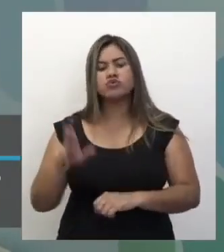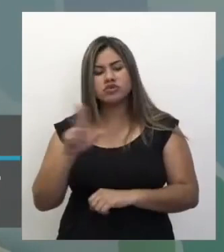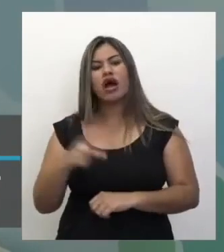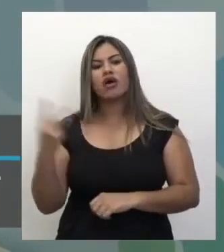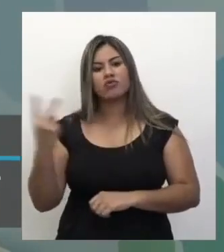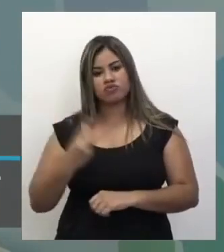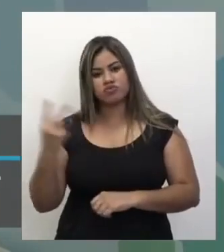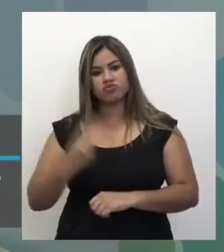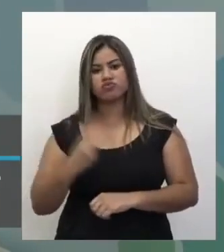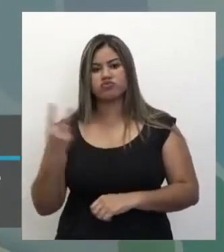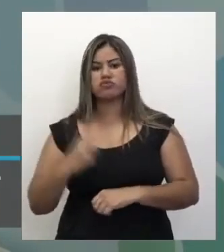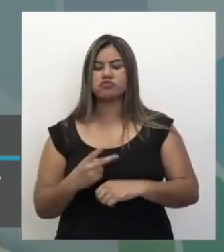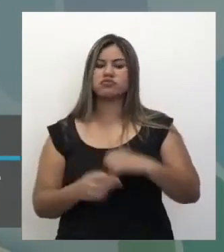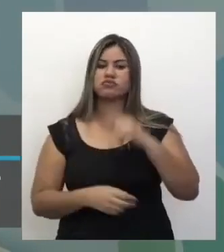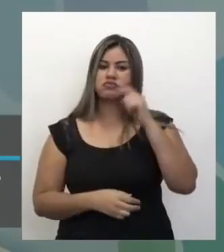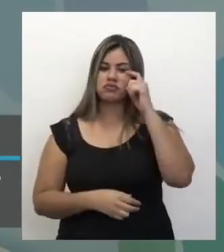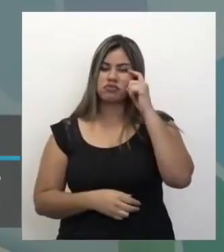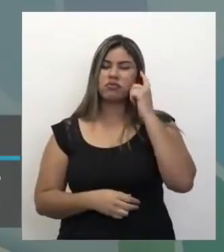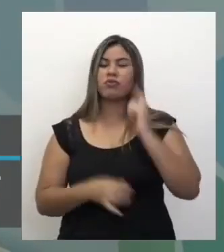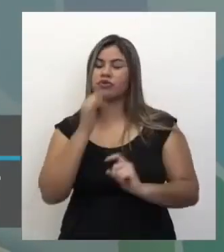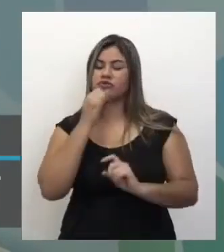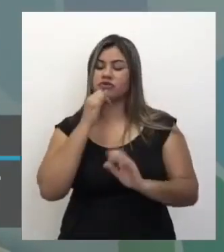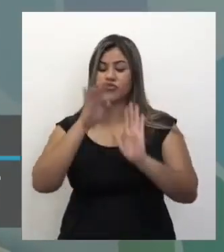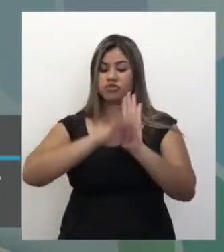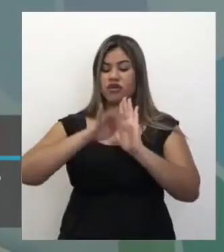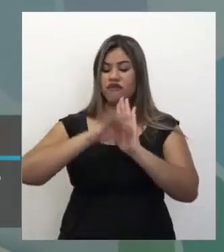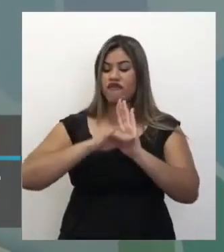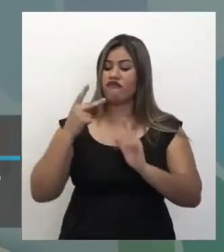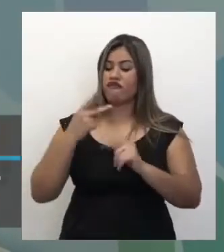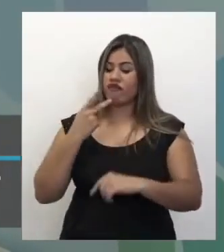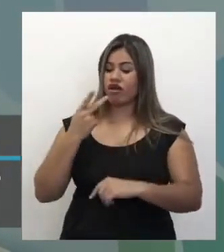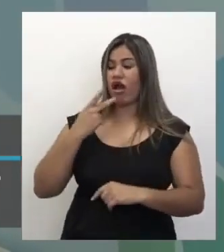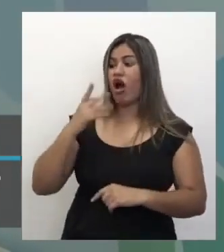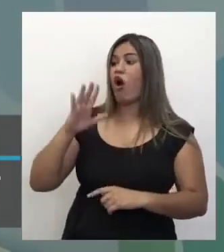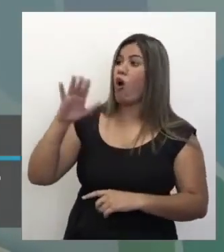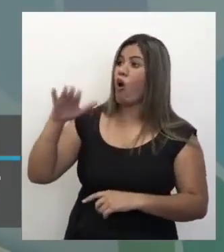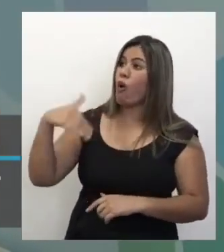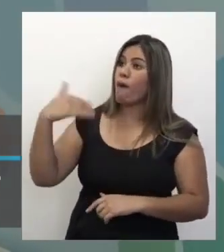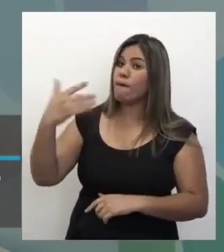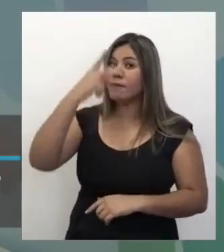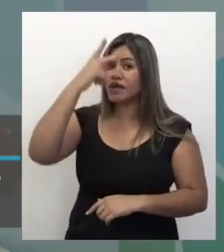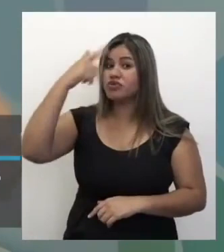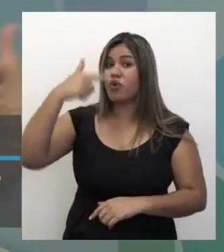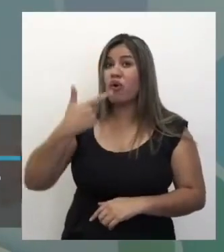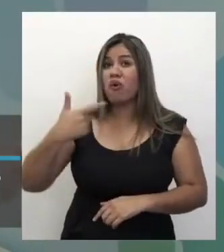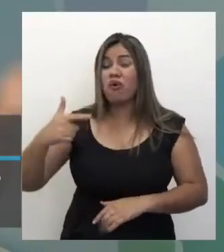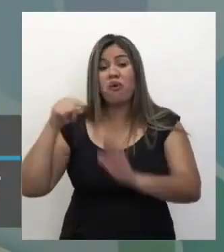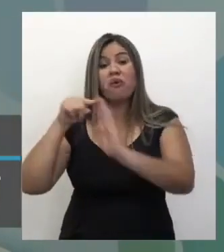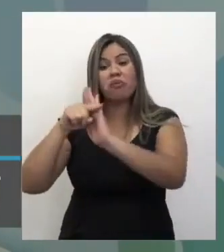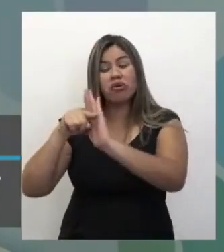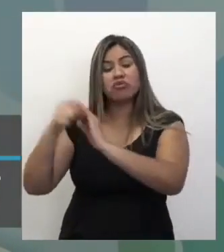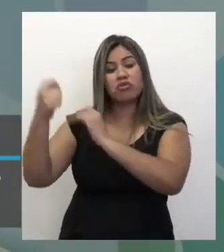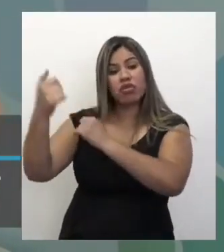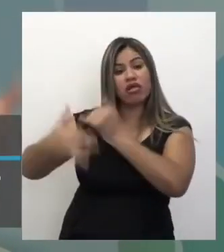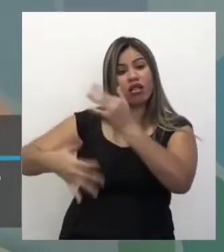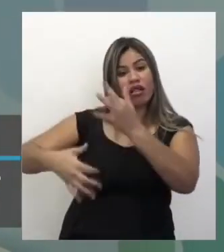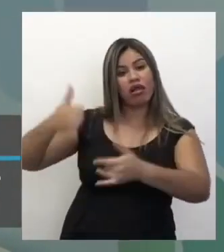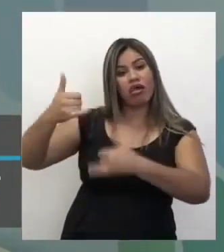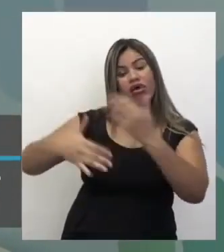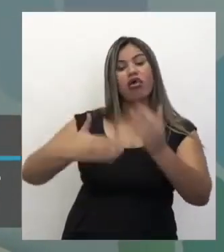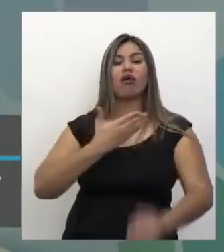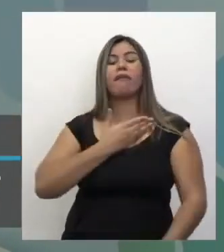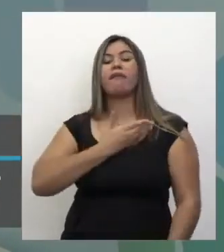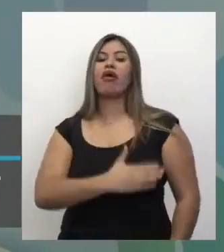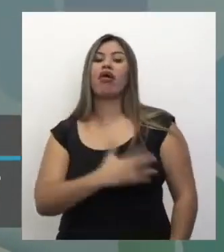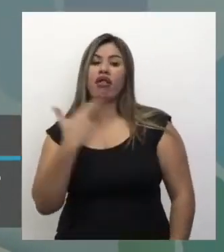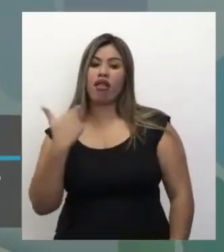poderia segundo o fulano que em seu livro tal, discorre sobre o assunto do preconceito